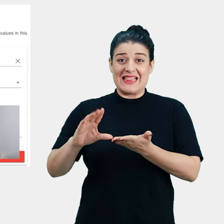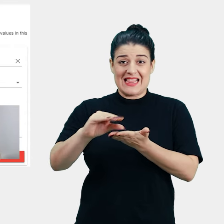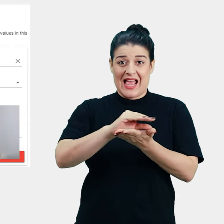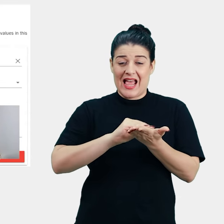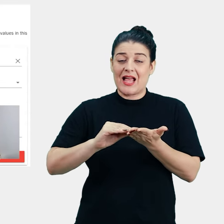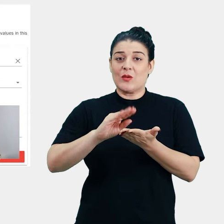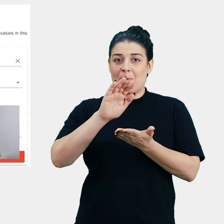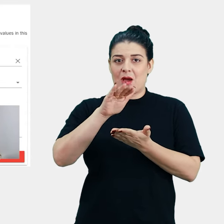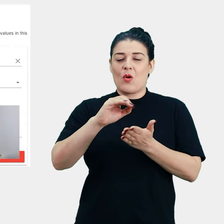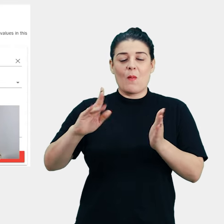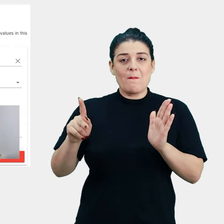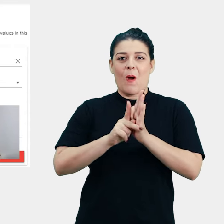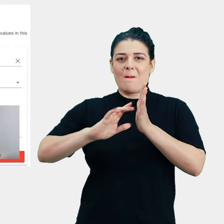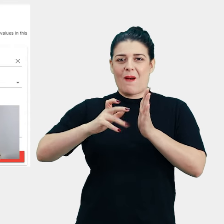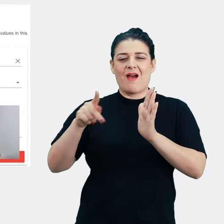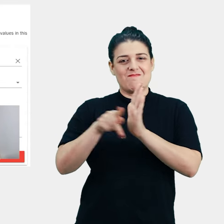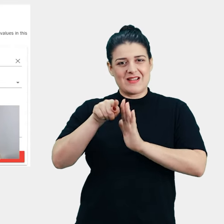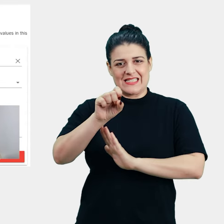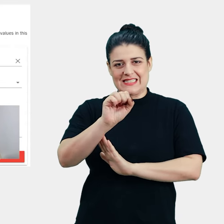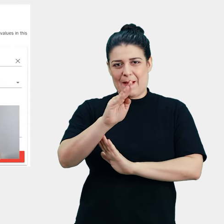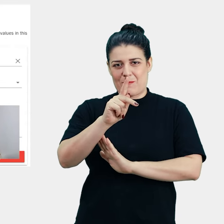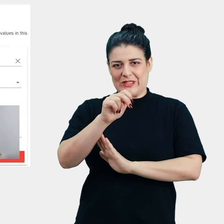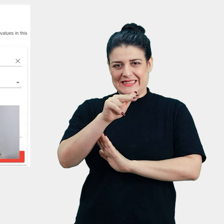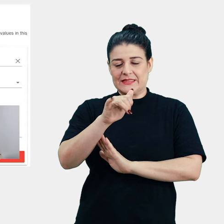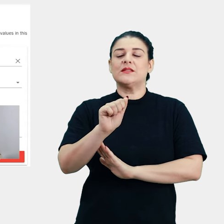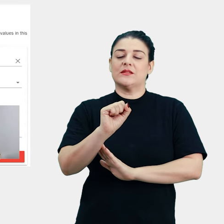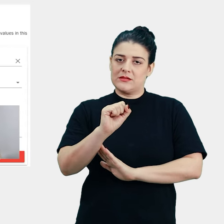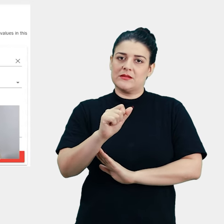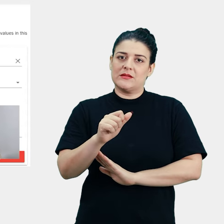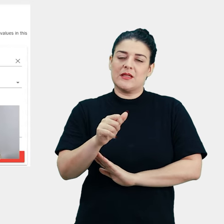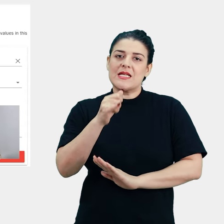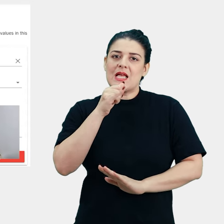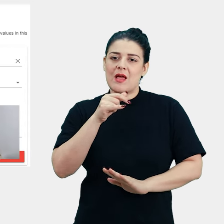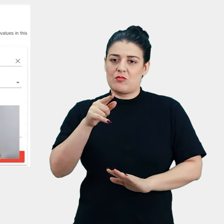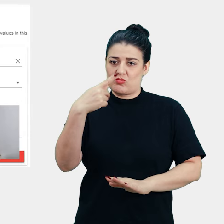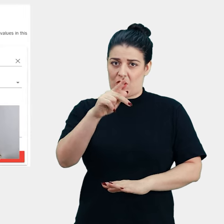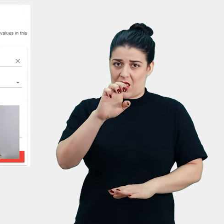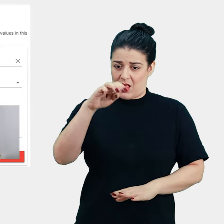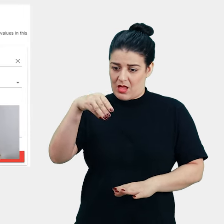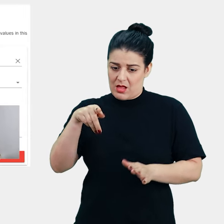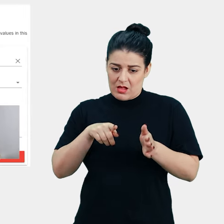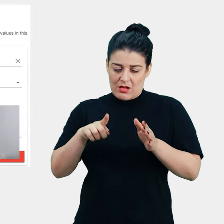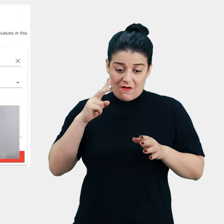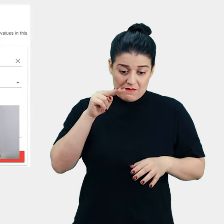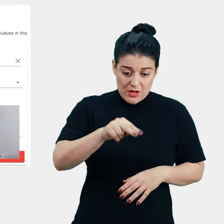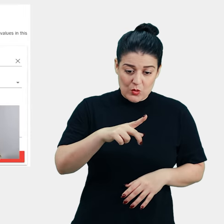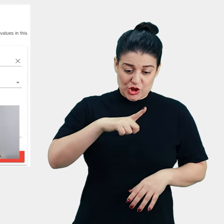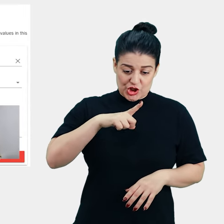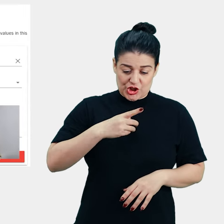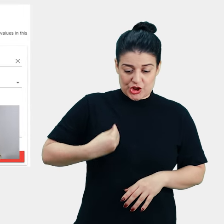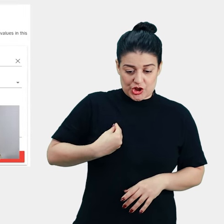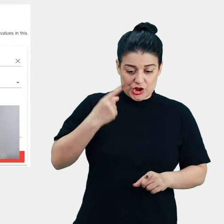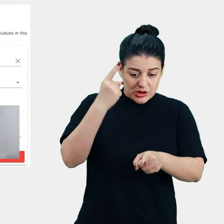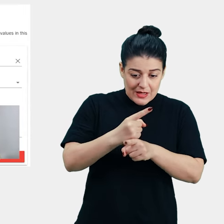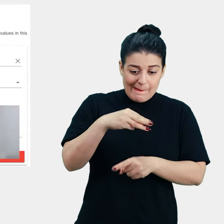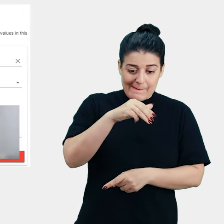próprio para saponina. Então, vamos supor que lá no seu espectro você visualiza uma massa, né, que você